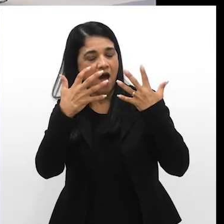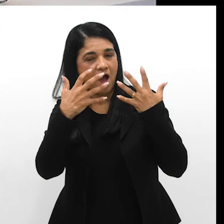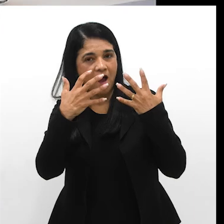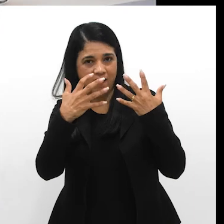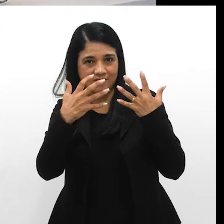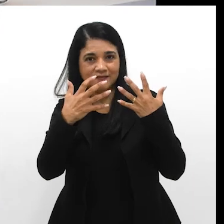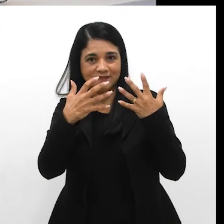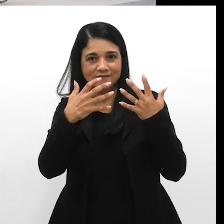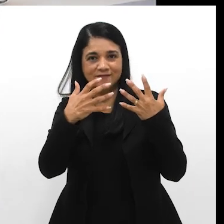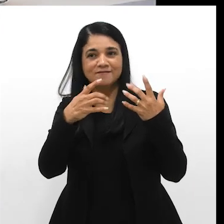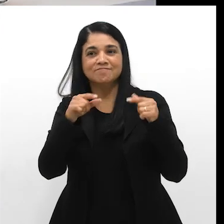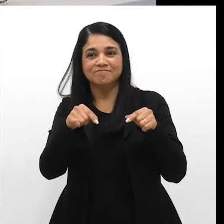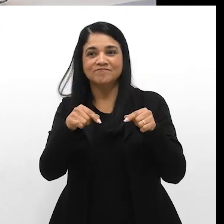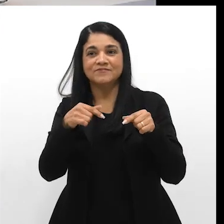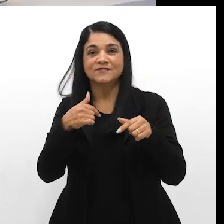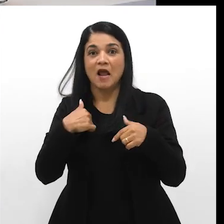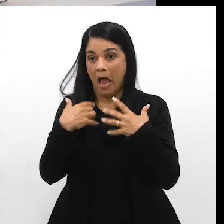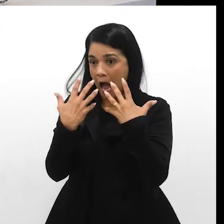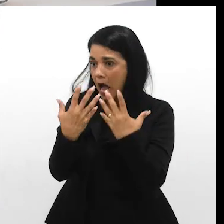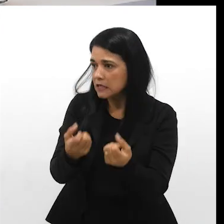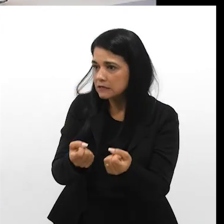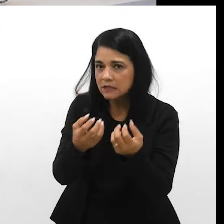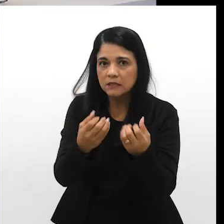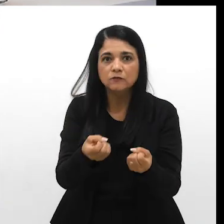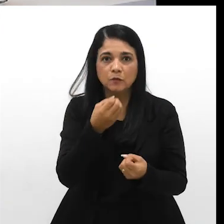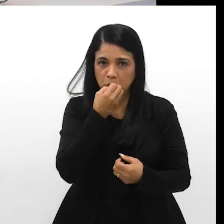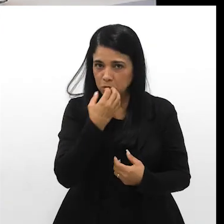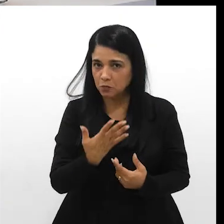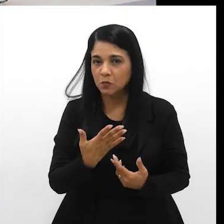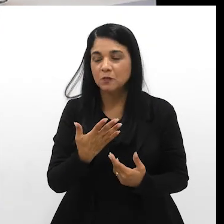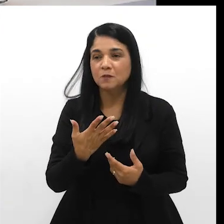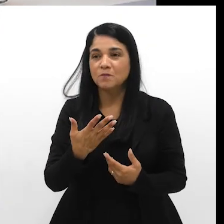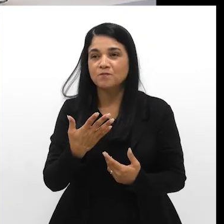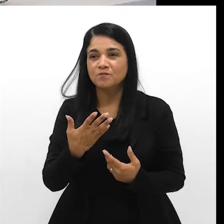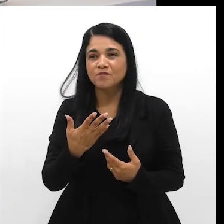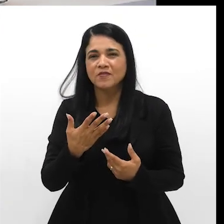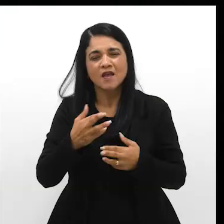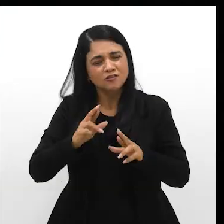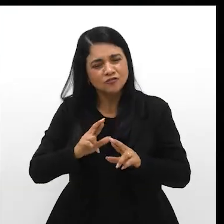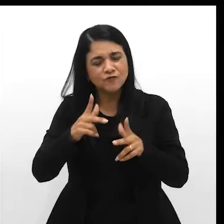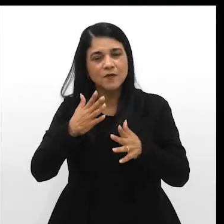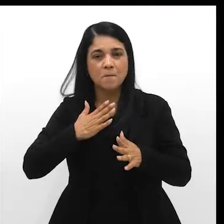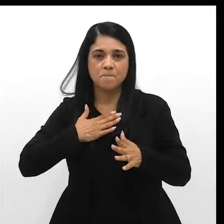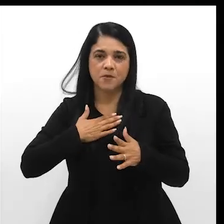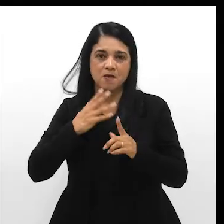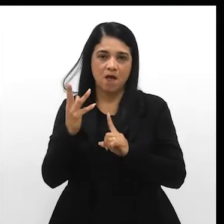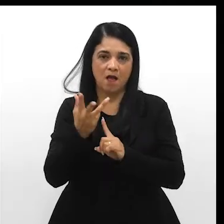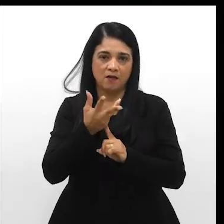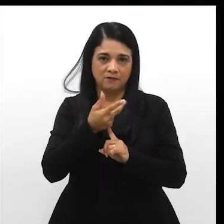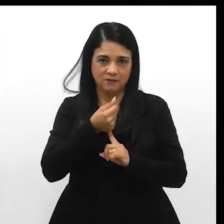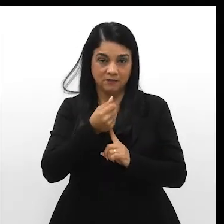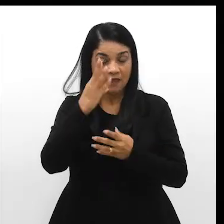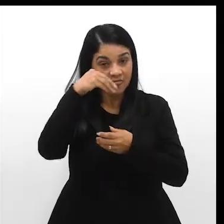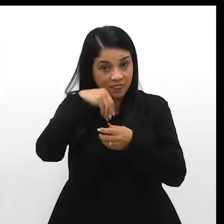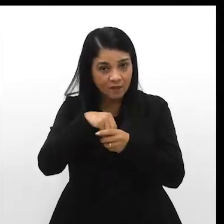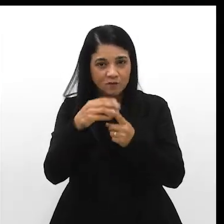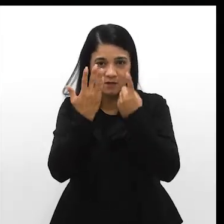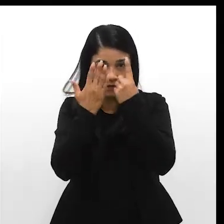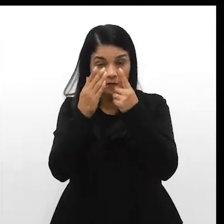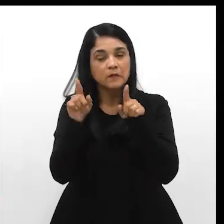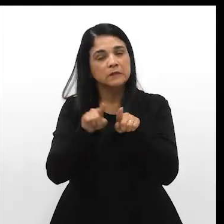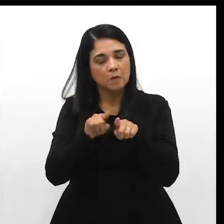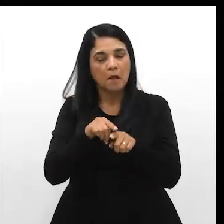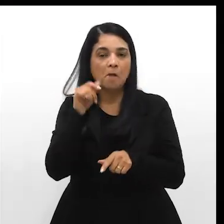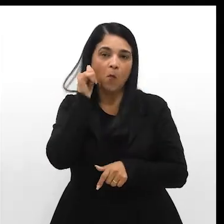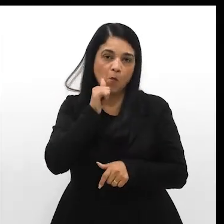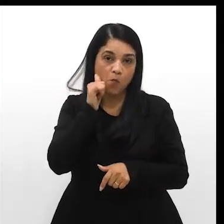dá uma... Eu acho legal isso. E que bom que foi aceito, né? Porque isso criou um diferencial como artista dentro do